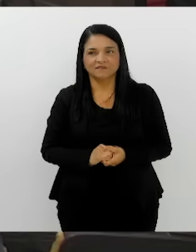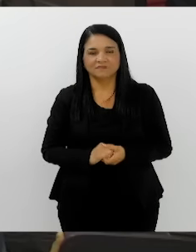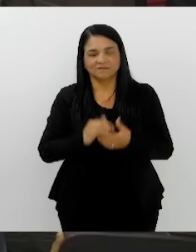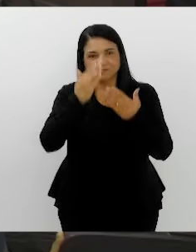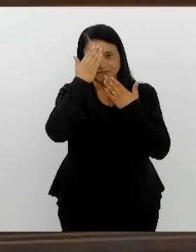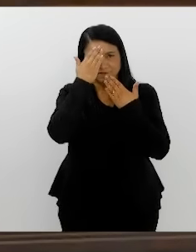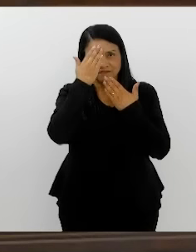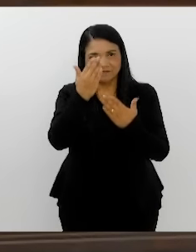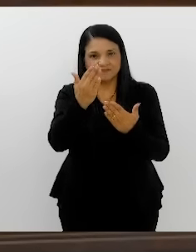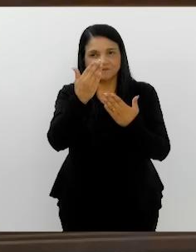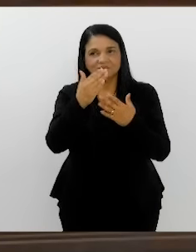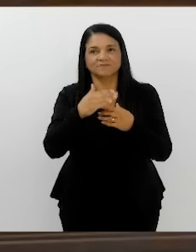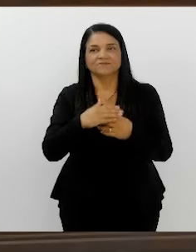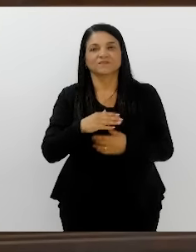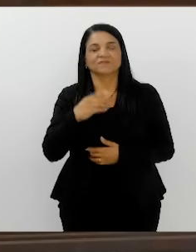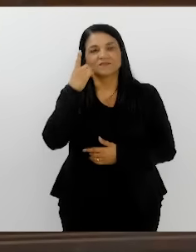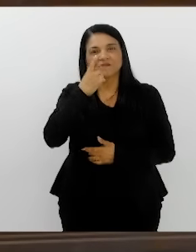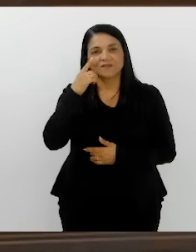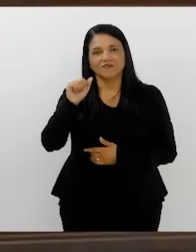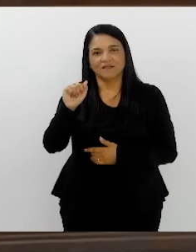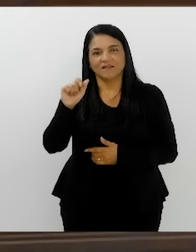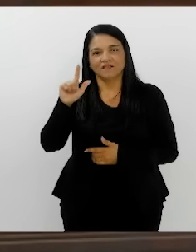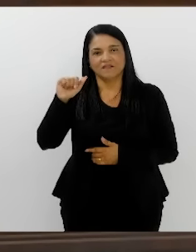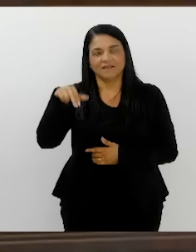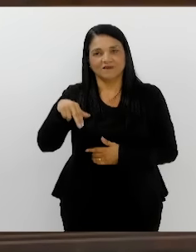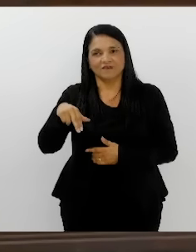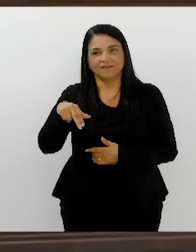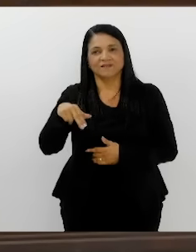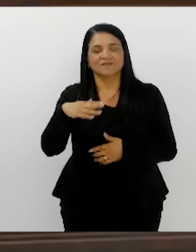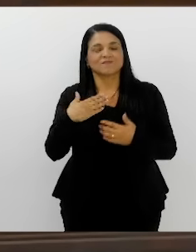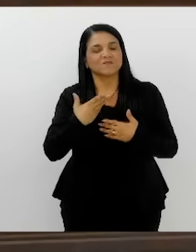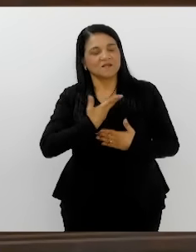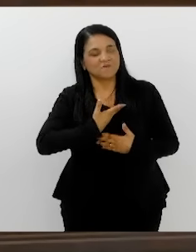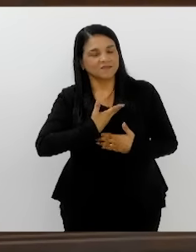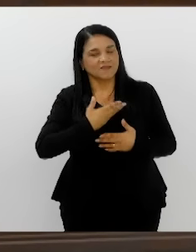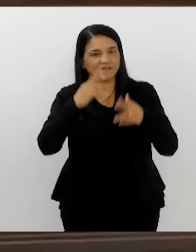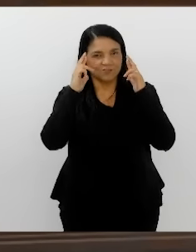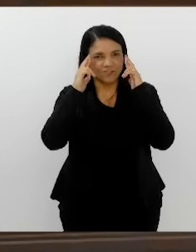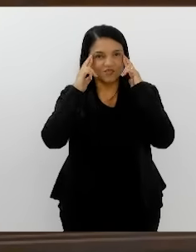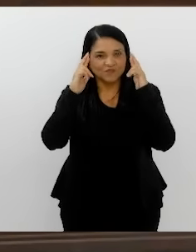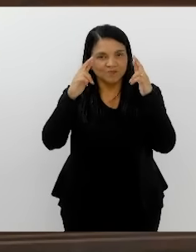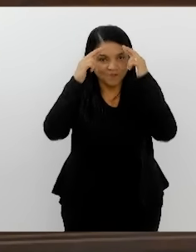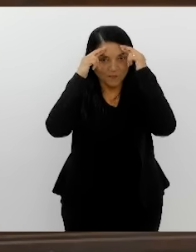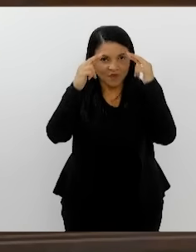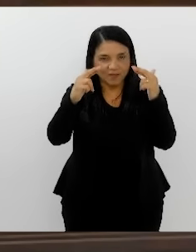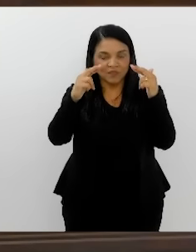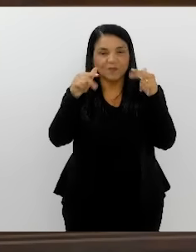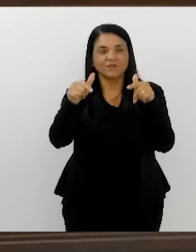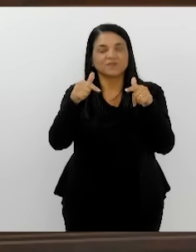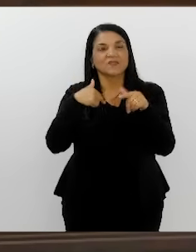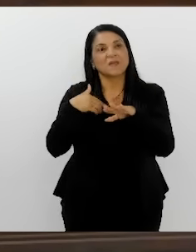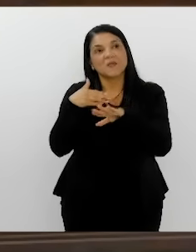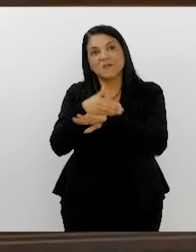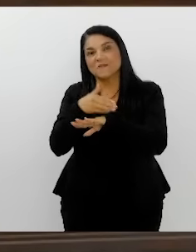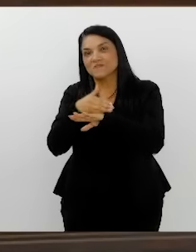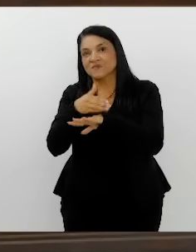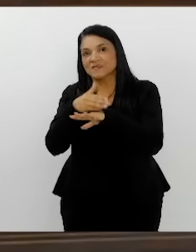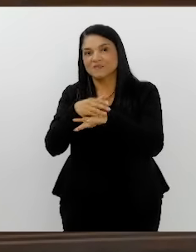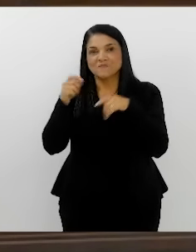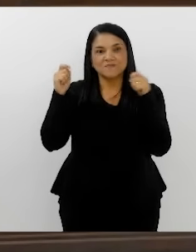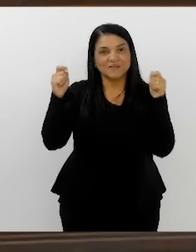Obrigado, nobre deputado Alan, obrigado pela amizade, pelo carinho, pelo respeito. Confirmei minha presença naquela manifestação onde Vossa Excelência